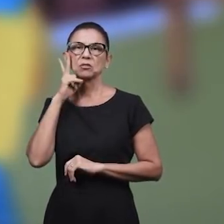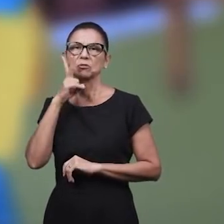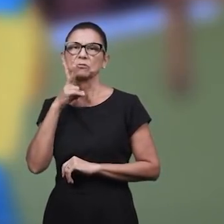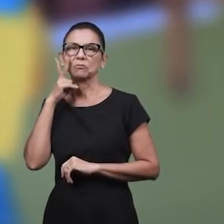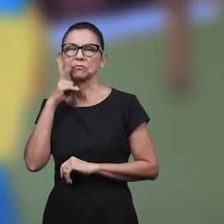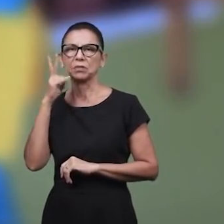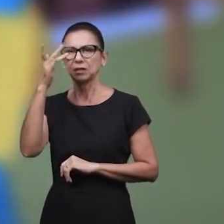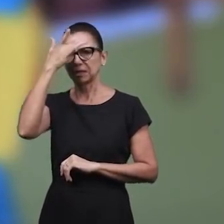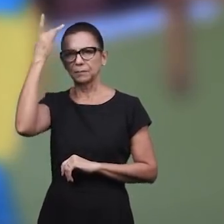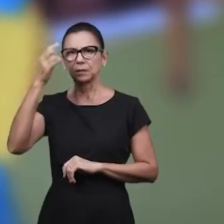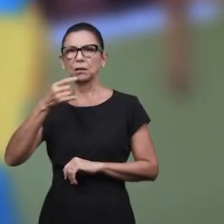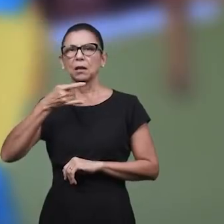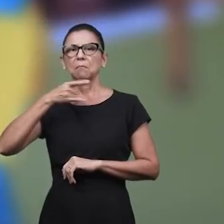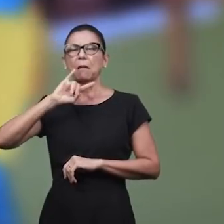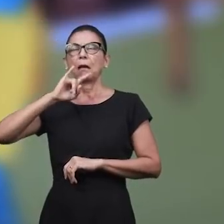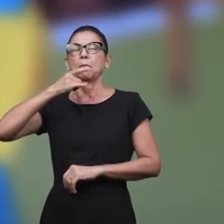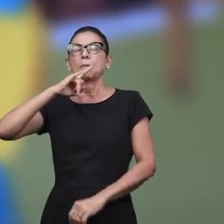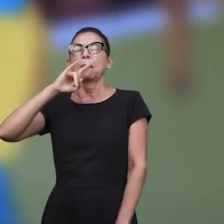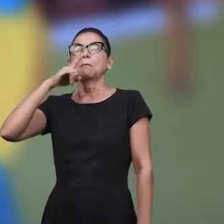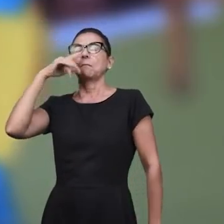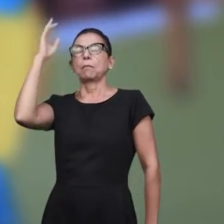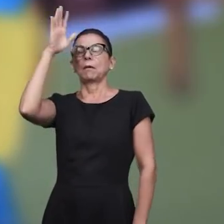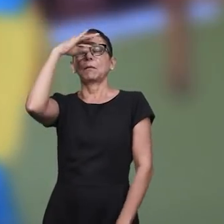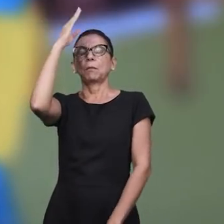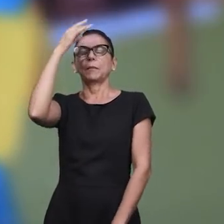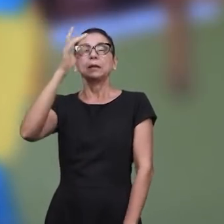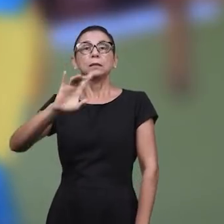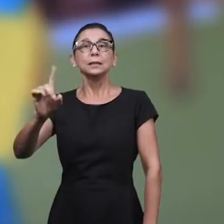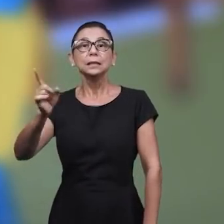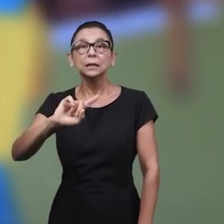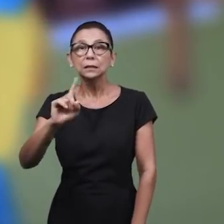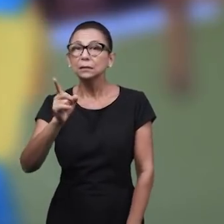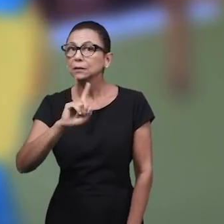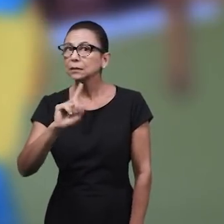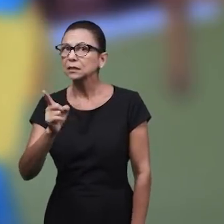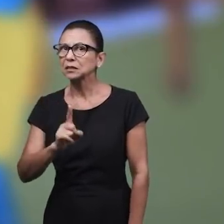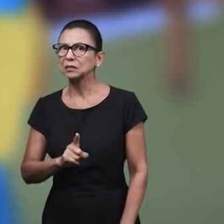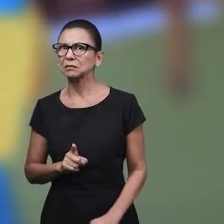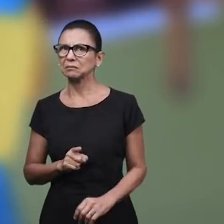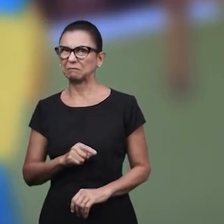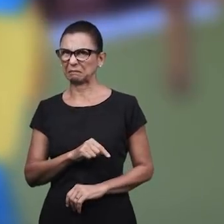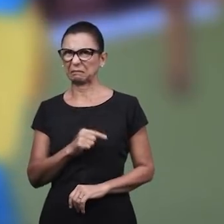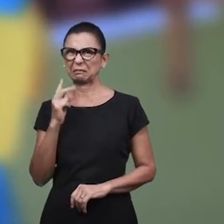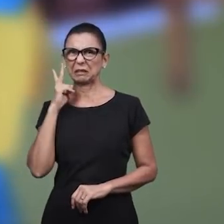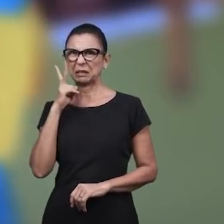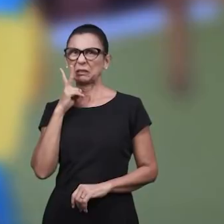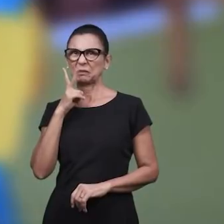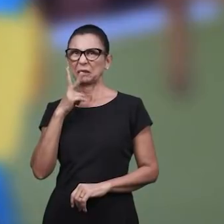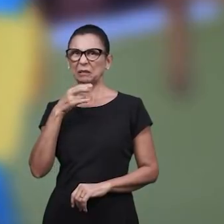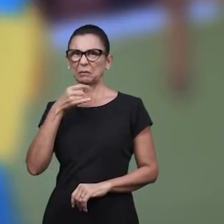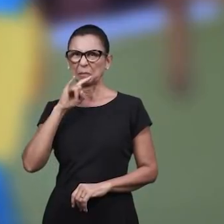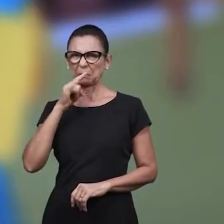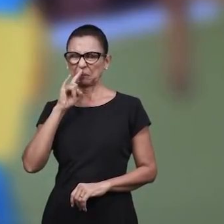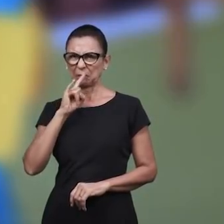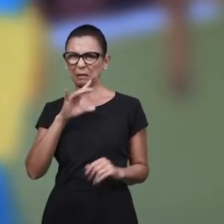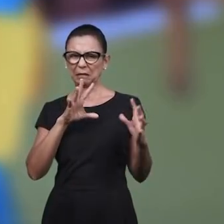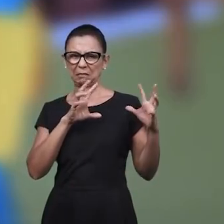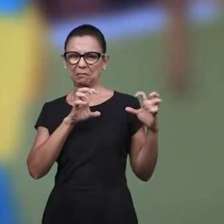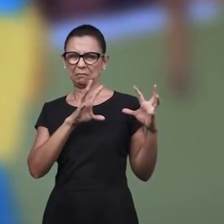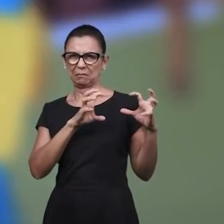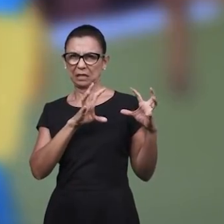tontas. Esse vinho traz briga, traz contenda. O Senhor Jesus estava falando do que